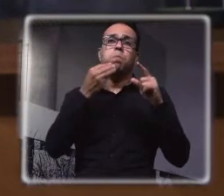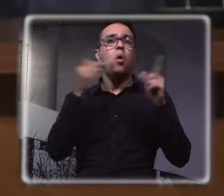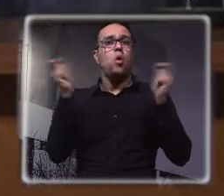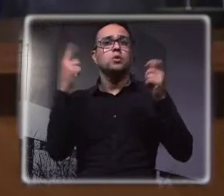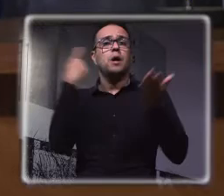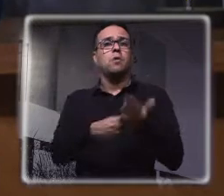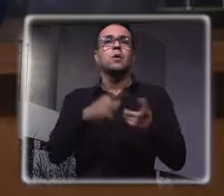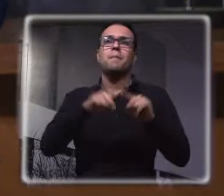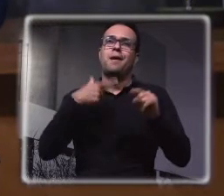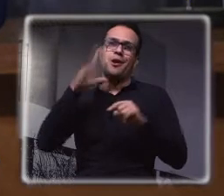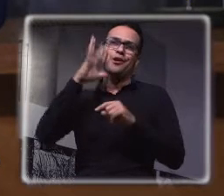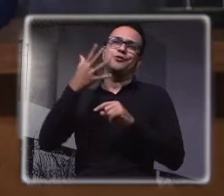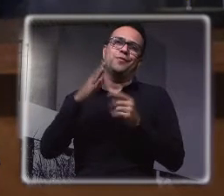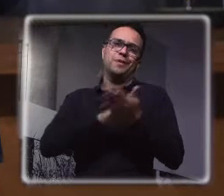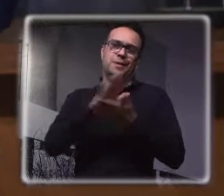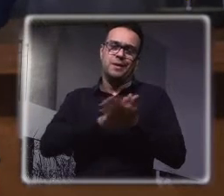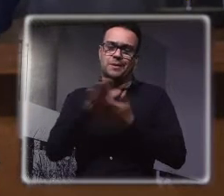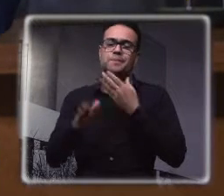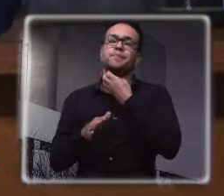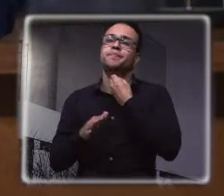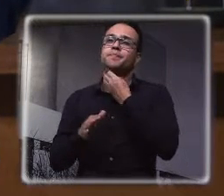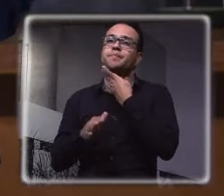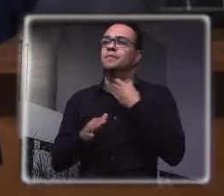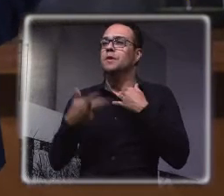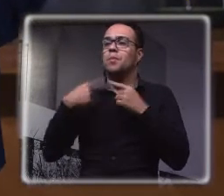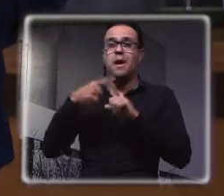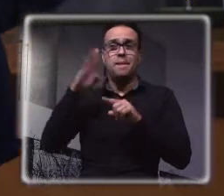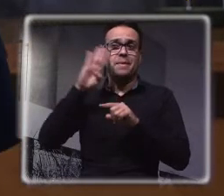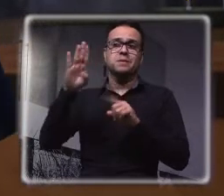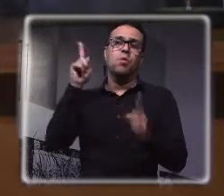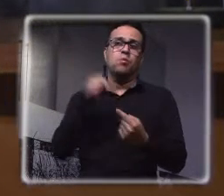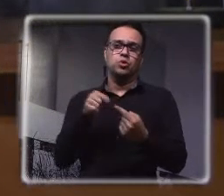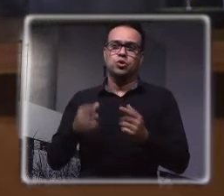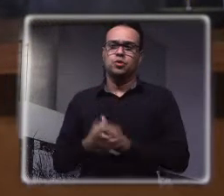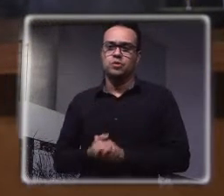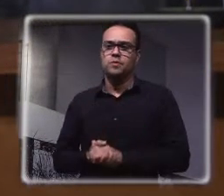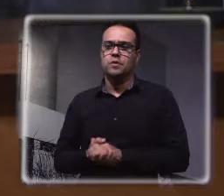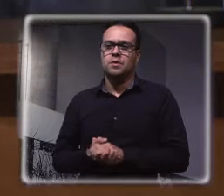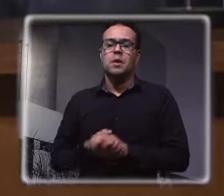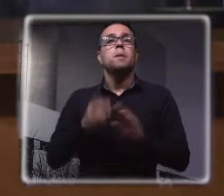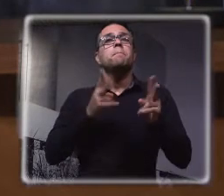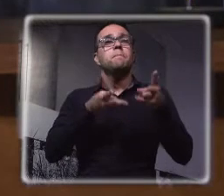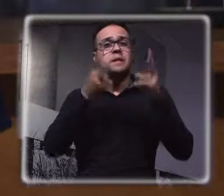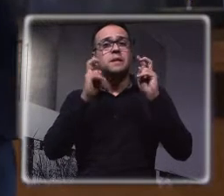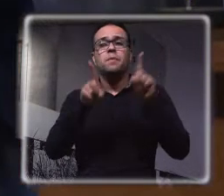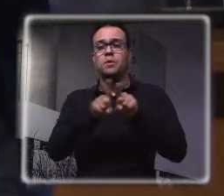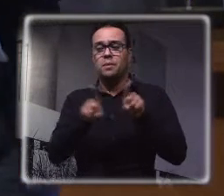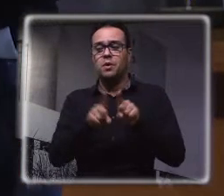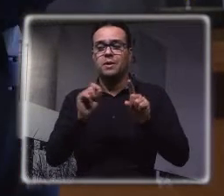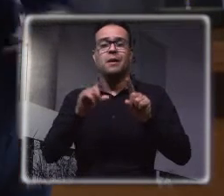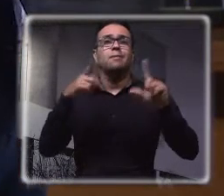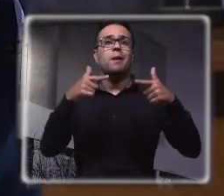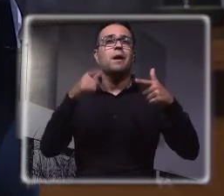mas não vai resolver o conflito de forma definitiva, que é o nosso principal objetivo. E a gente percebeu também que trabalhar só